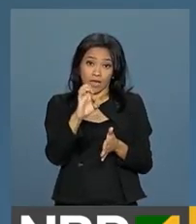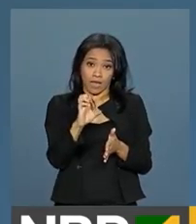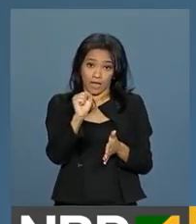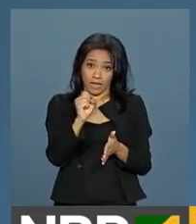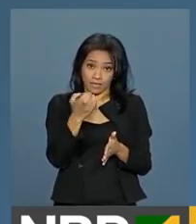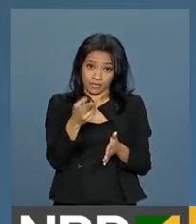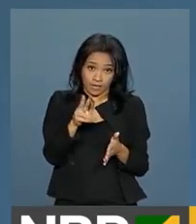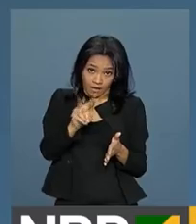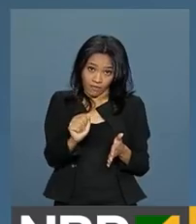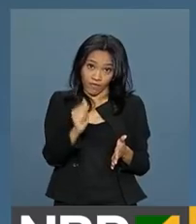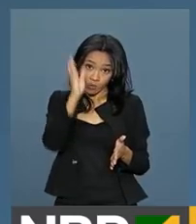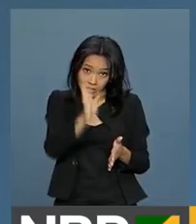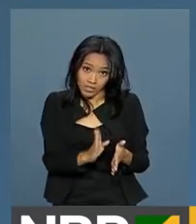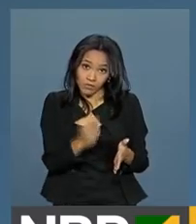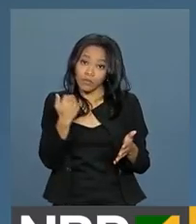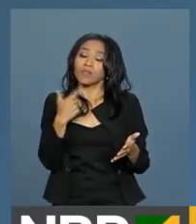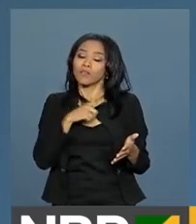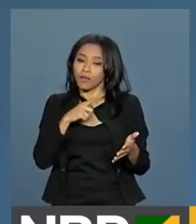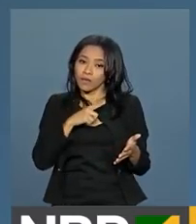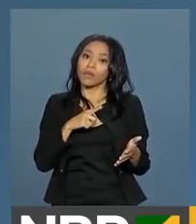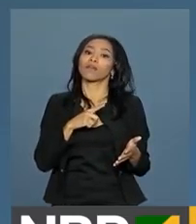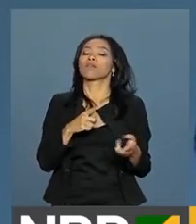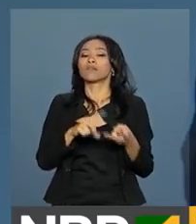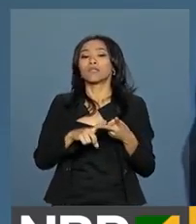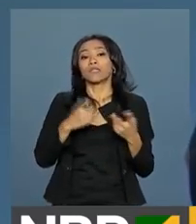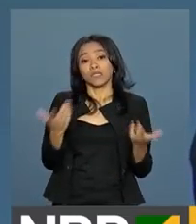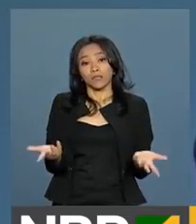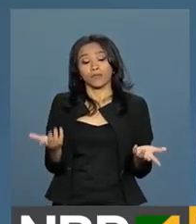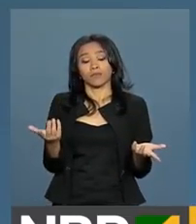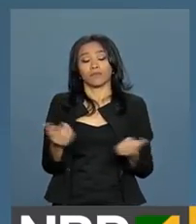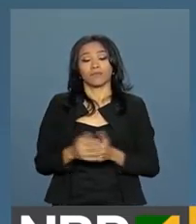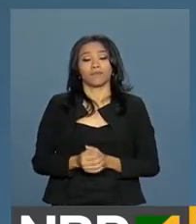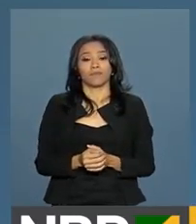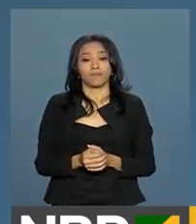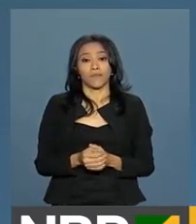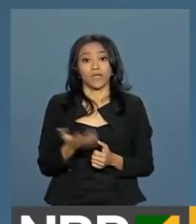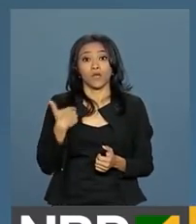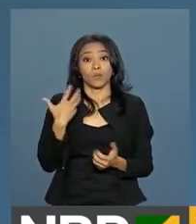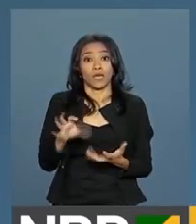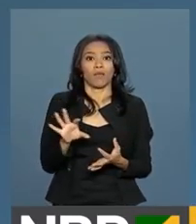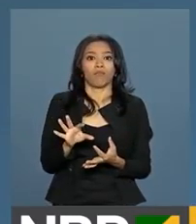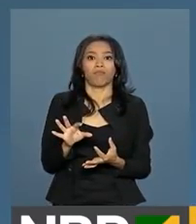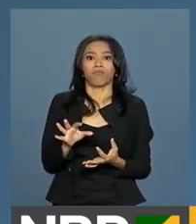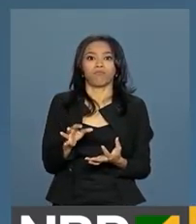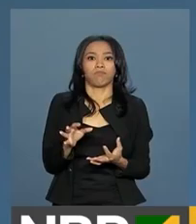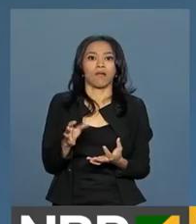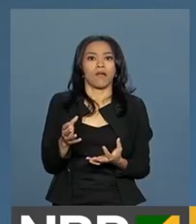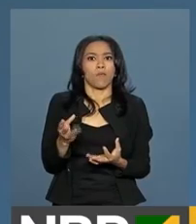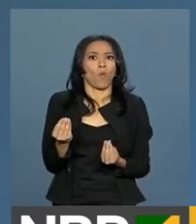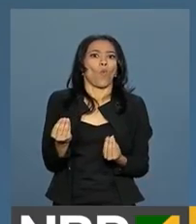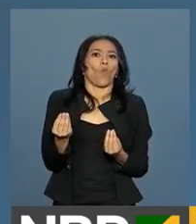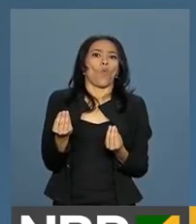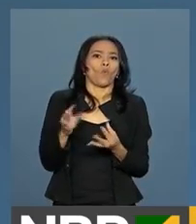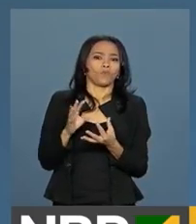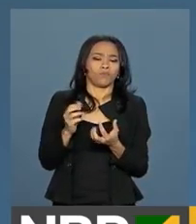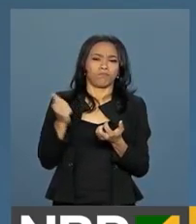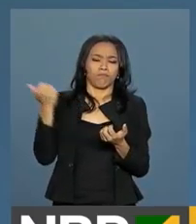brasil é credor externo eu não quero ir muito além mas quero